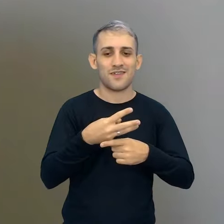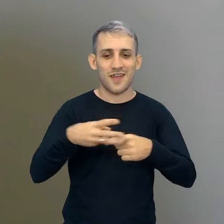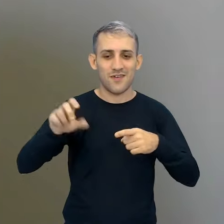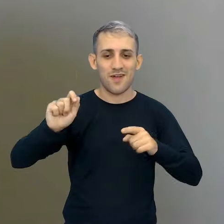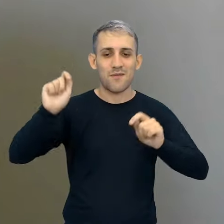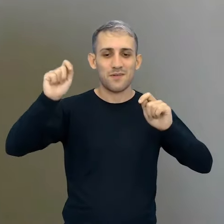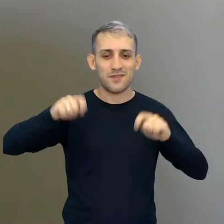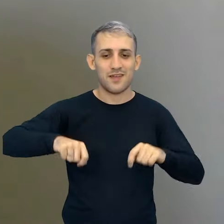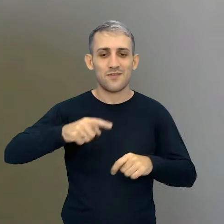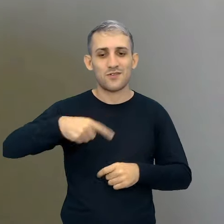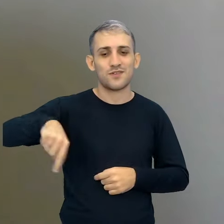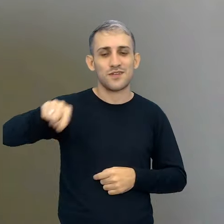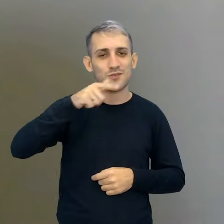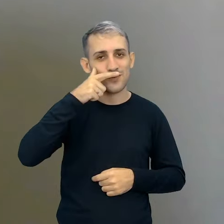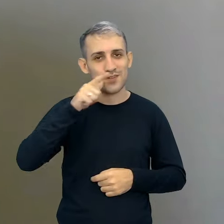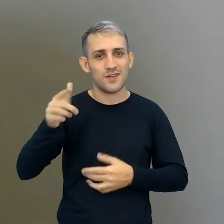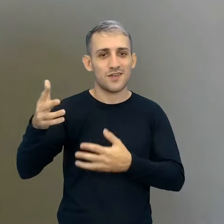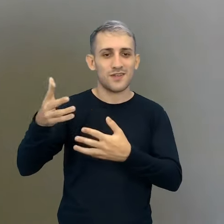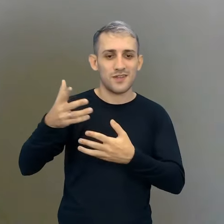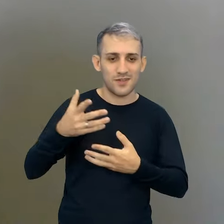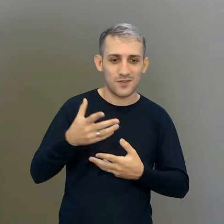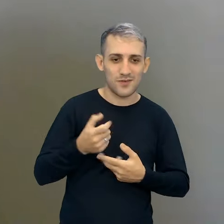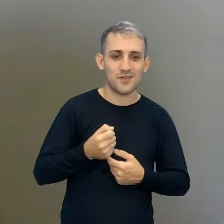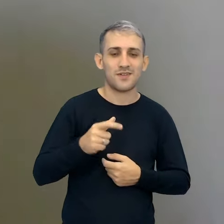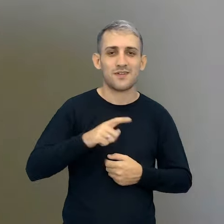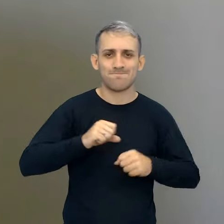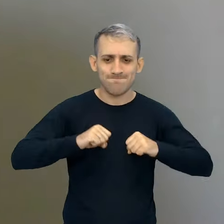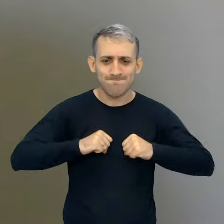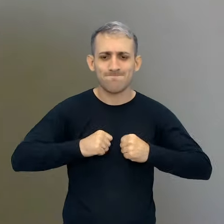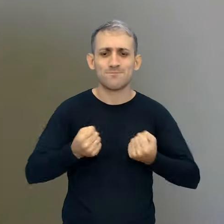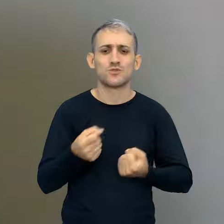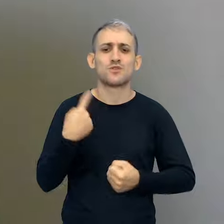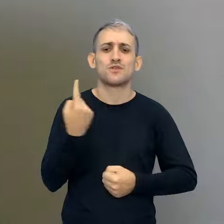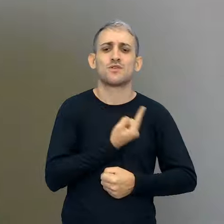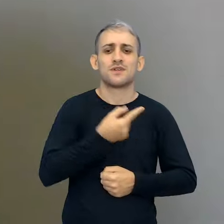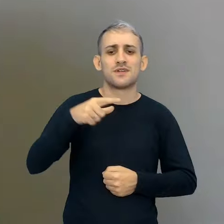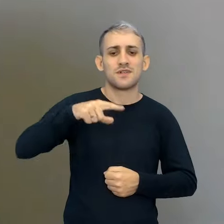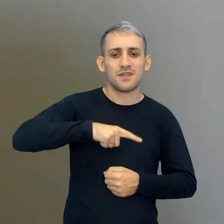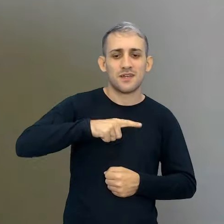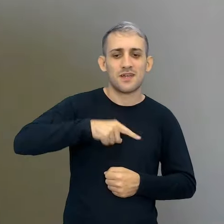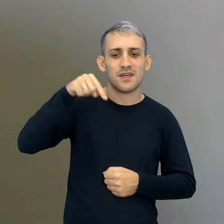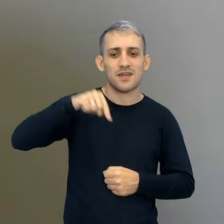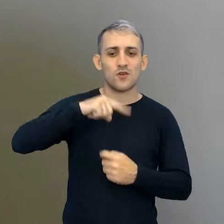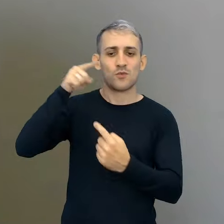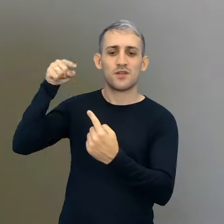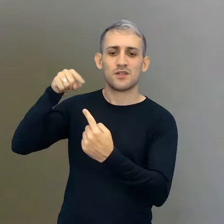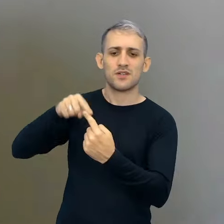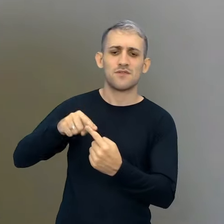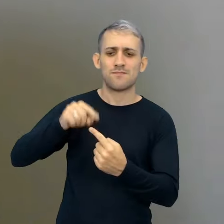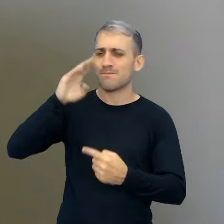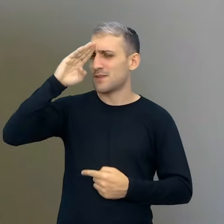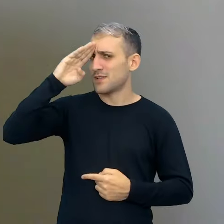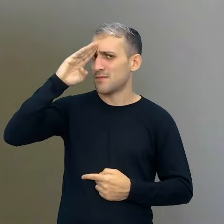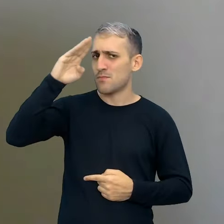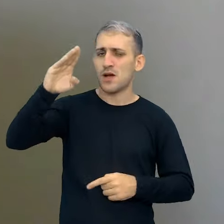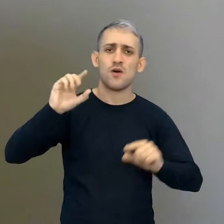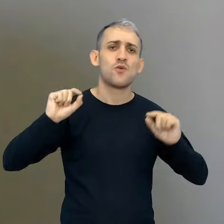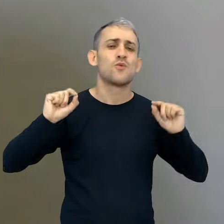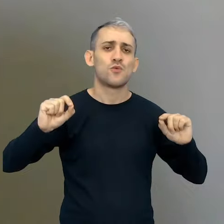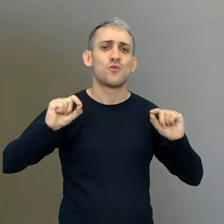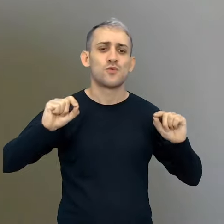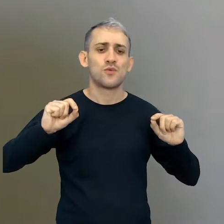chegar até vocês professores nesse esforço que nós temos aqui o objetivo maior ou então o nosso objeto maior